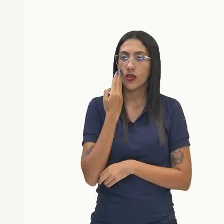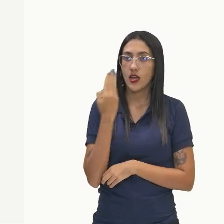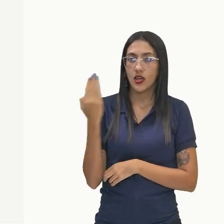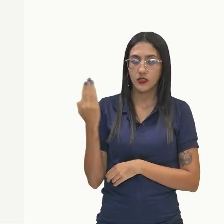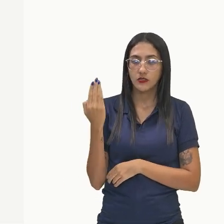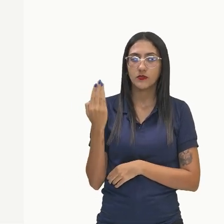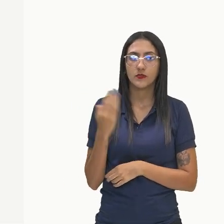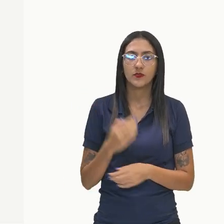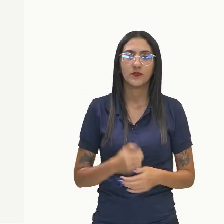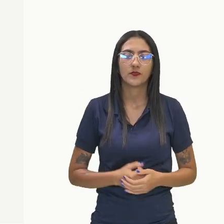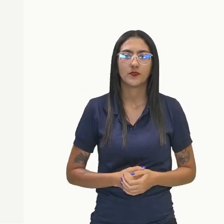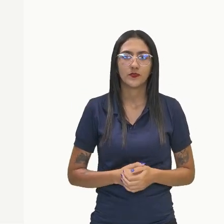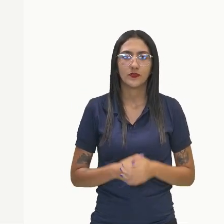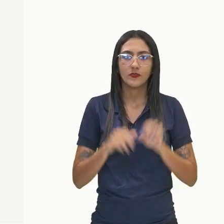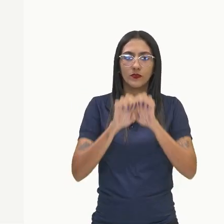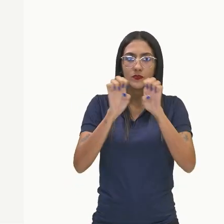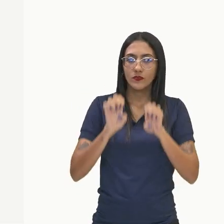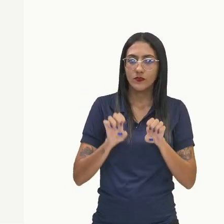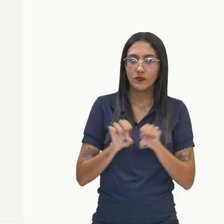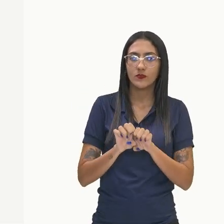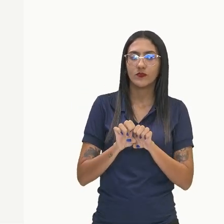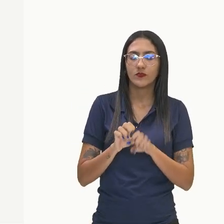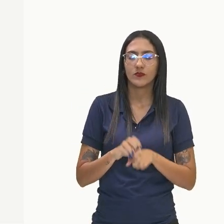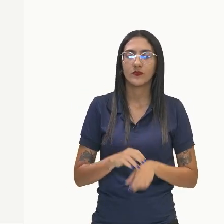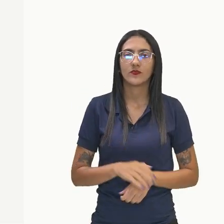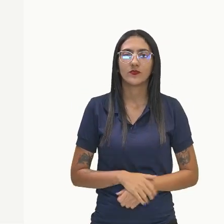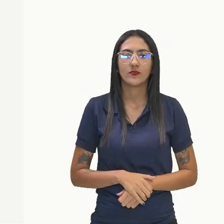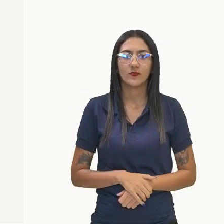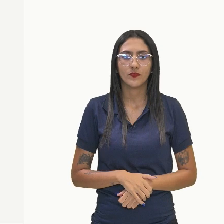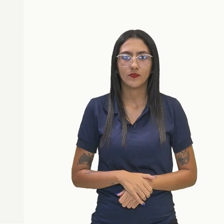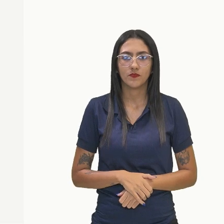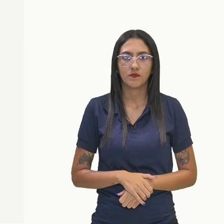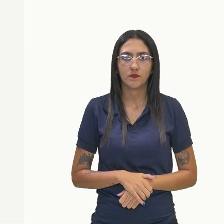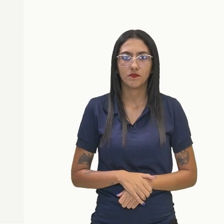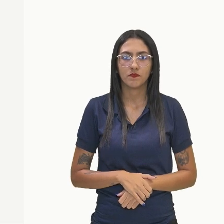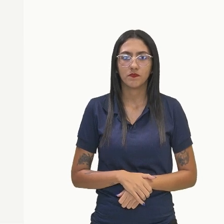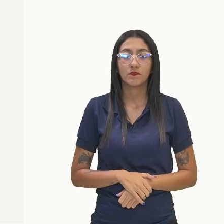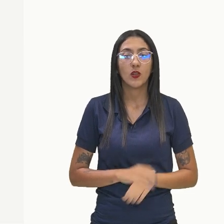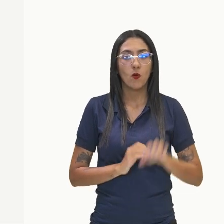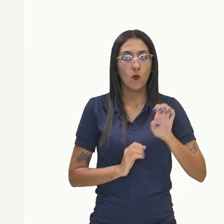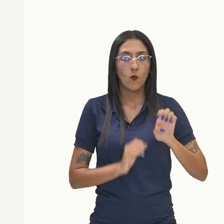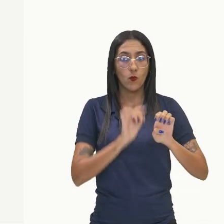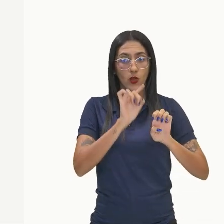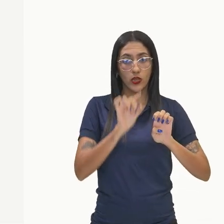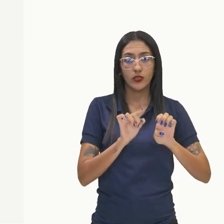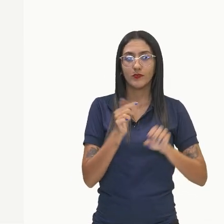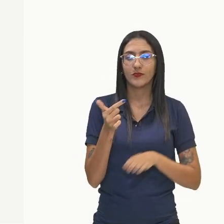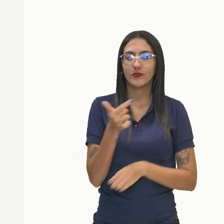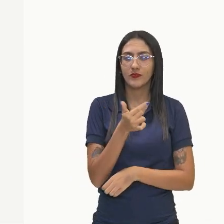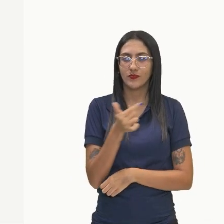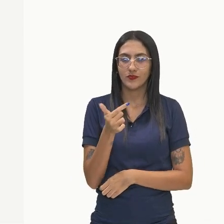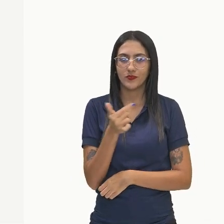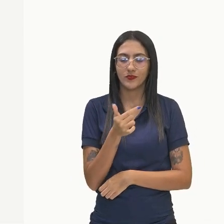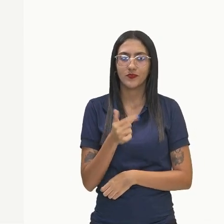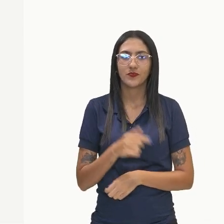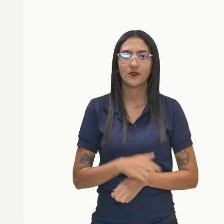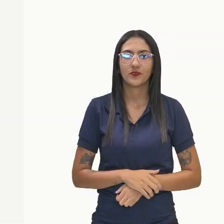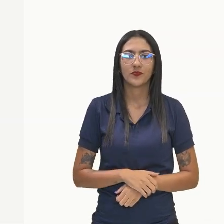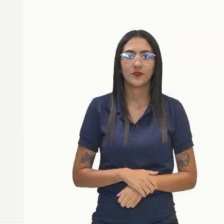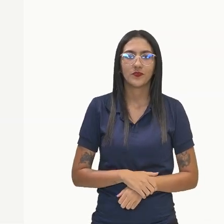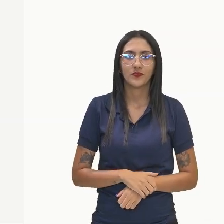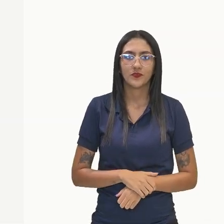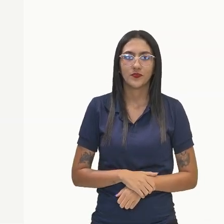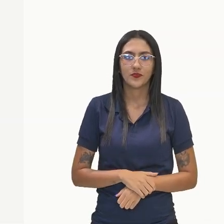U é igual a epsilon', mais R' mais vezes I. Então, resultado, 22 volts lá na nossa questão.